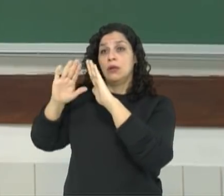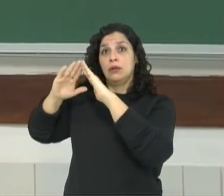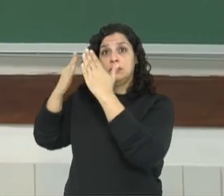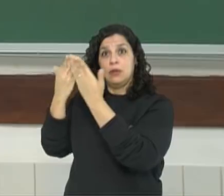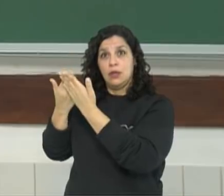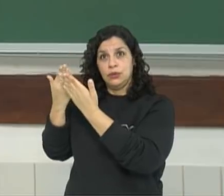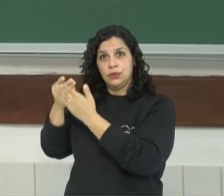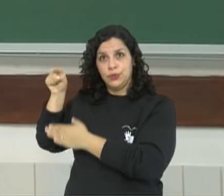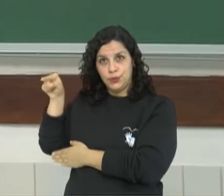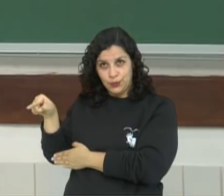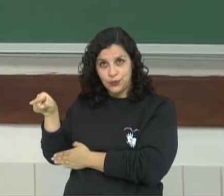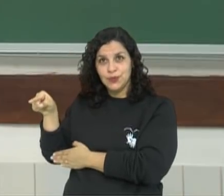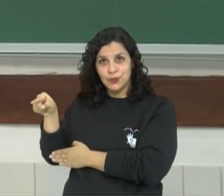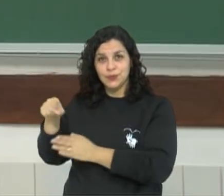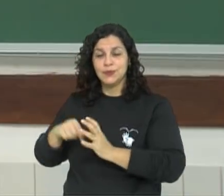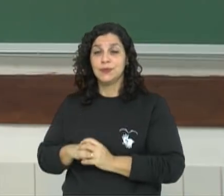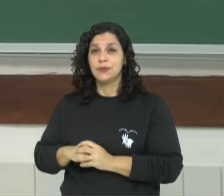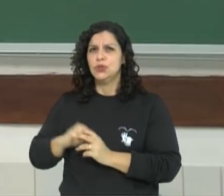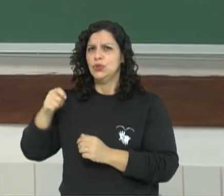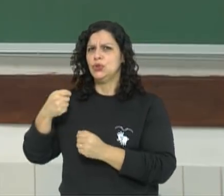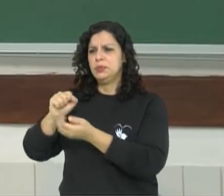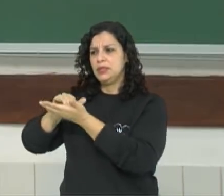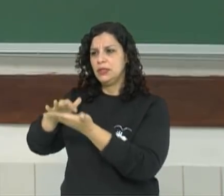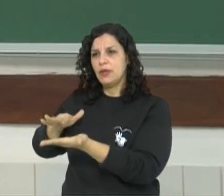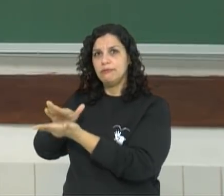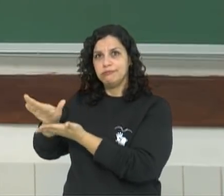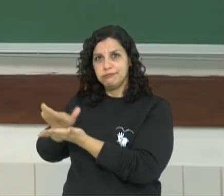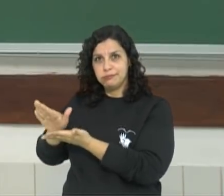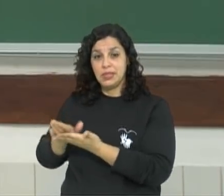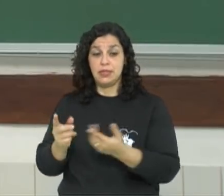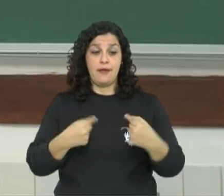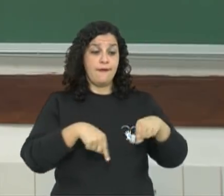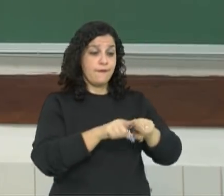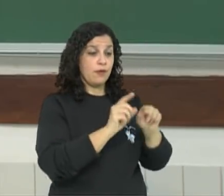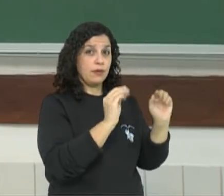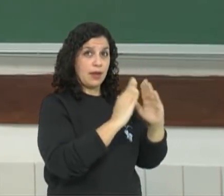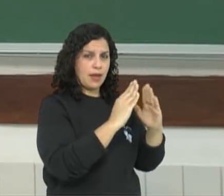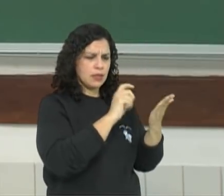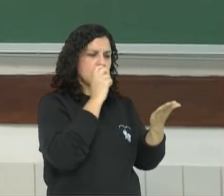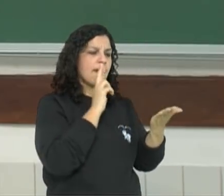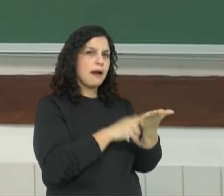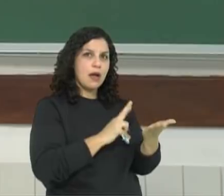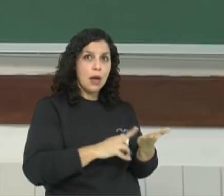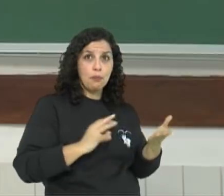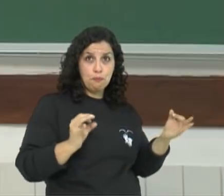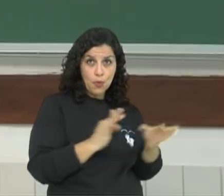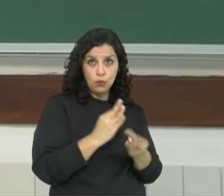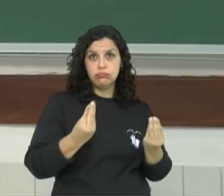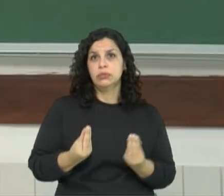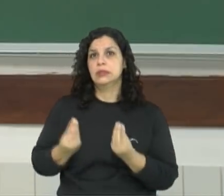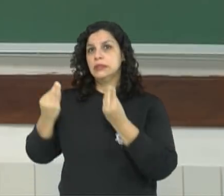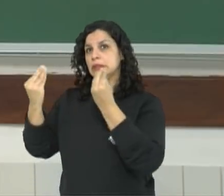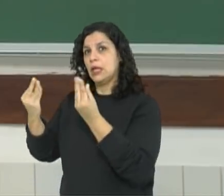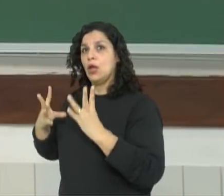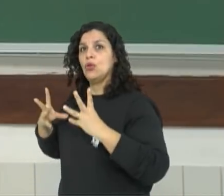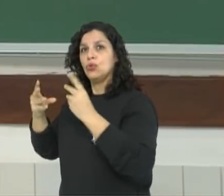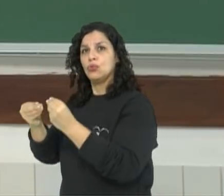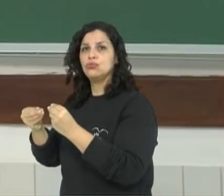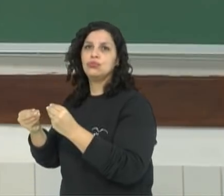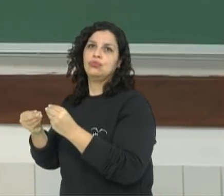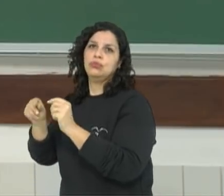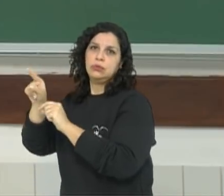sua escola sobre as suas atividades impressas. Não esqueça de devolvê-las lá preenchidinha na